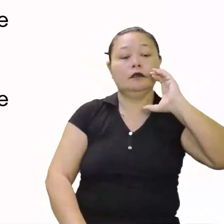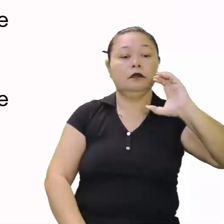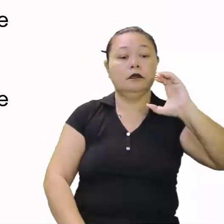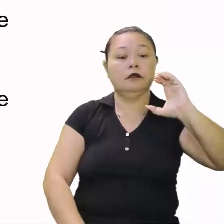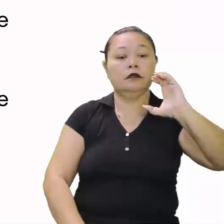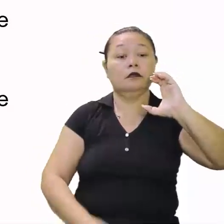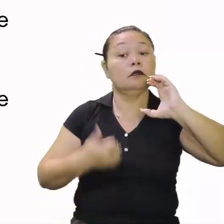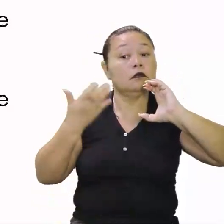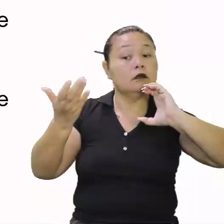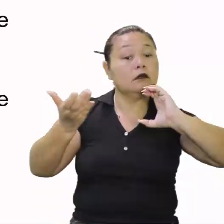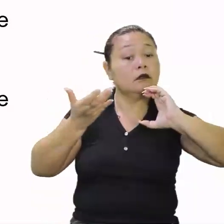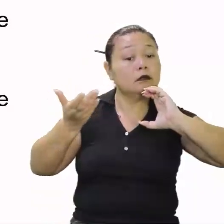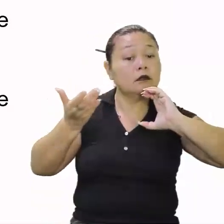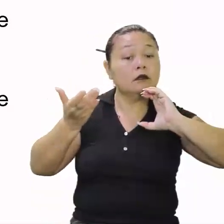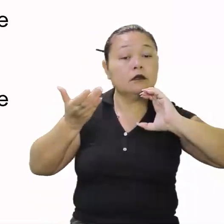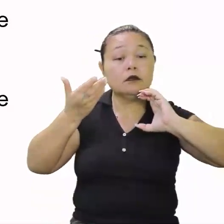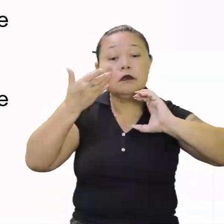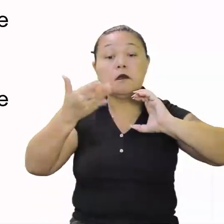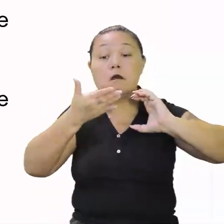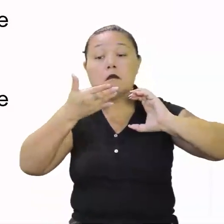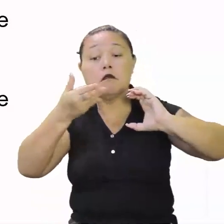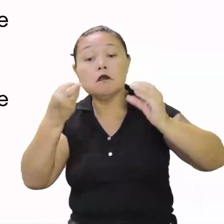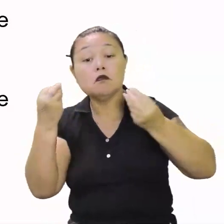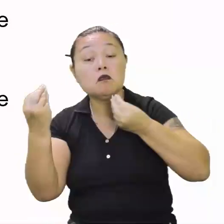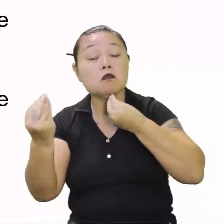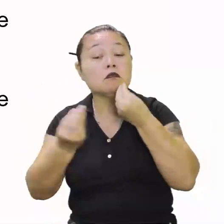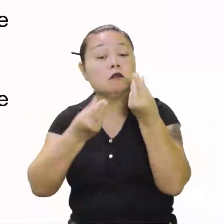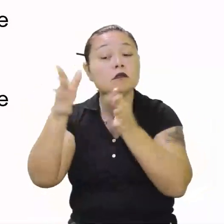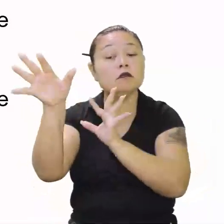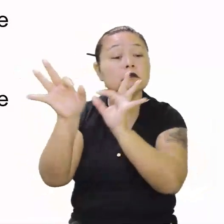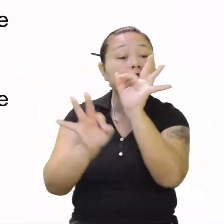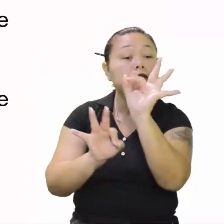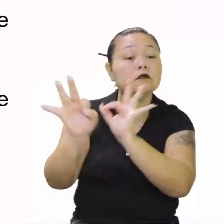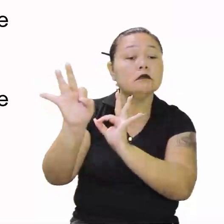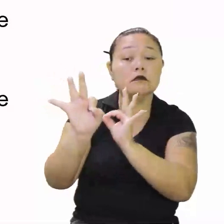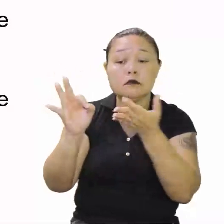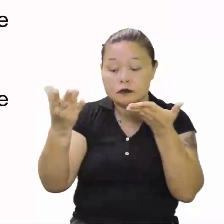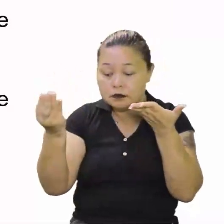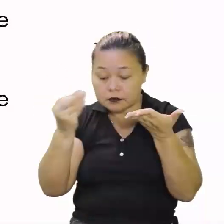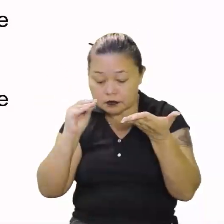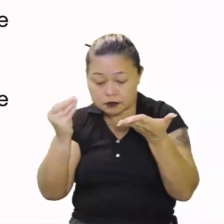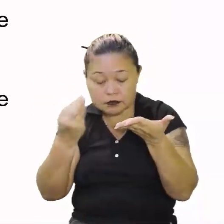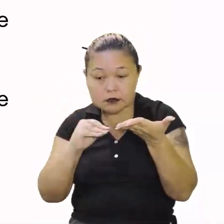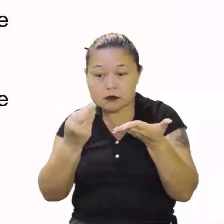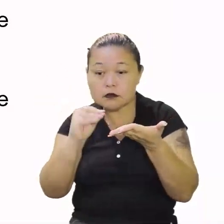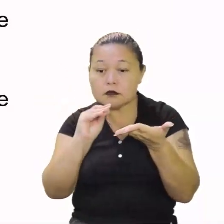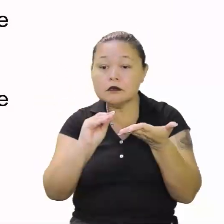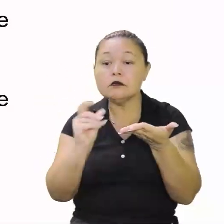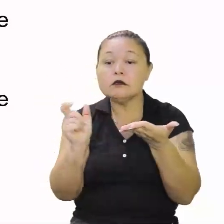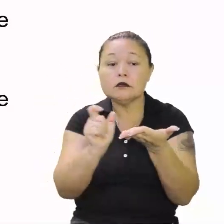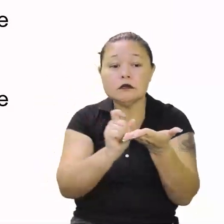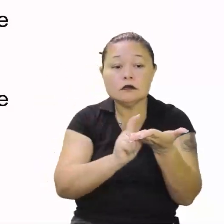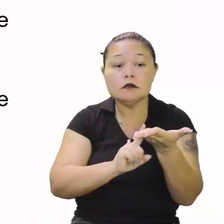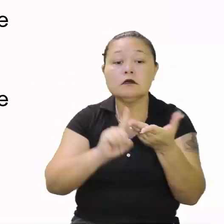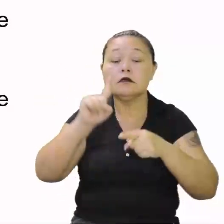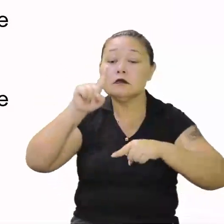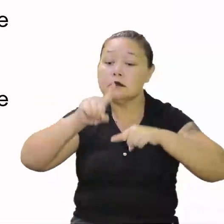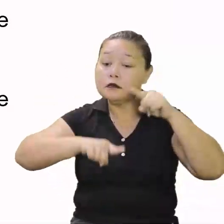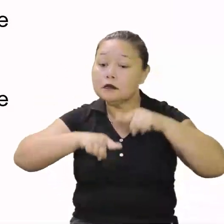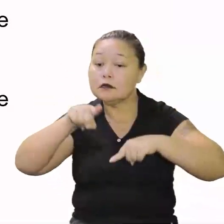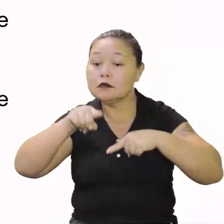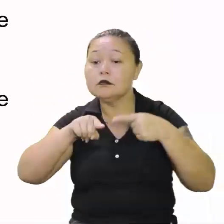C. Buscavam uma melhor forma de organizar e catalogar os elementos